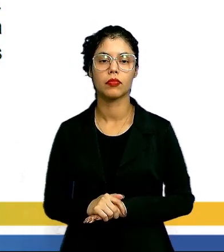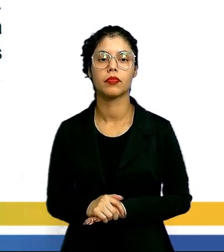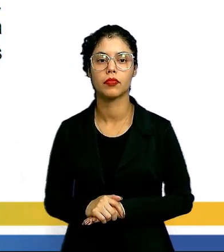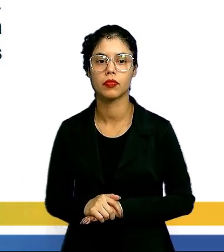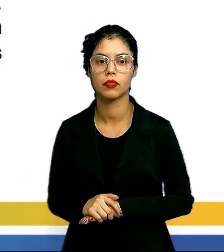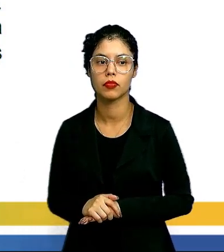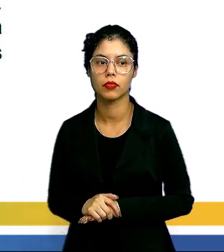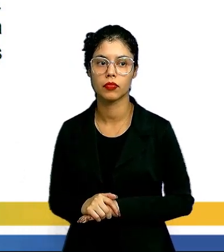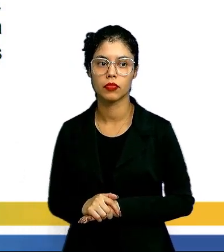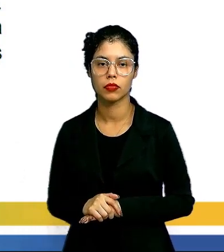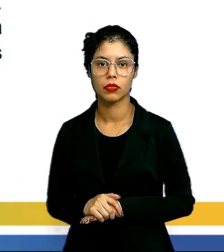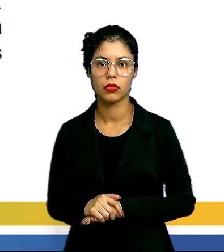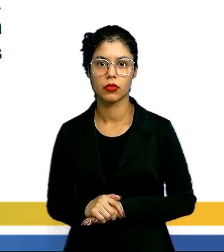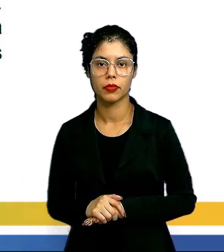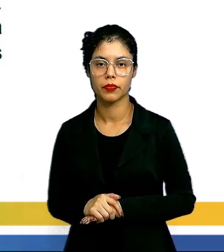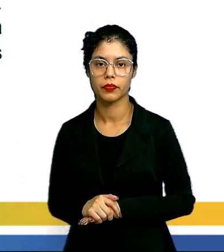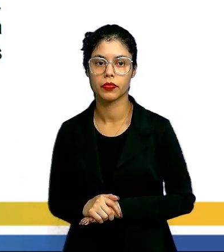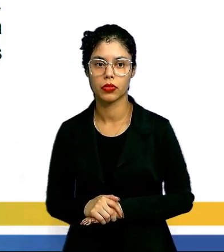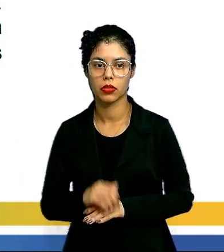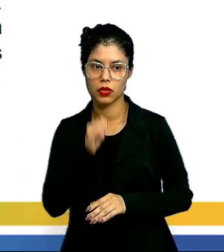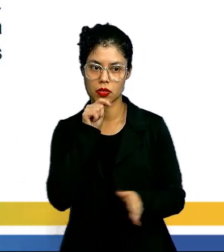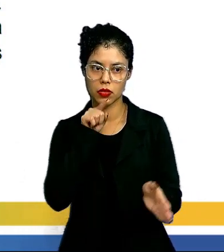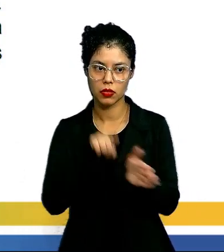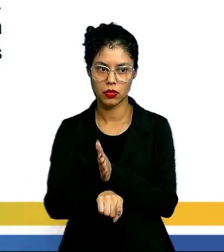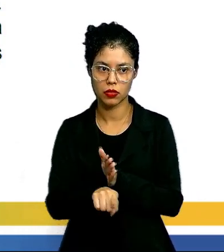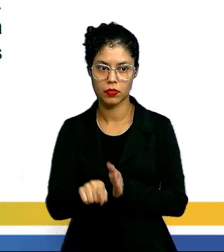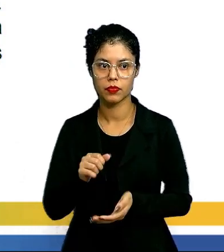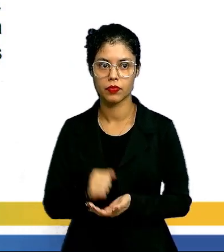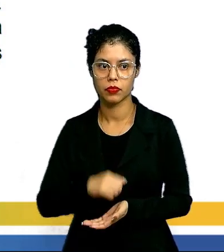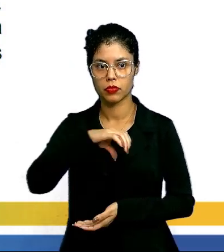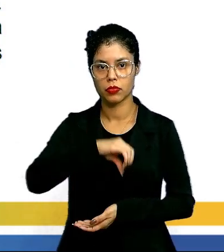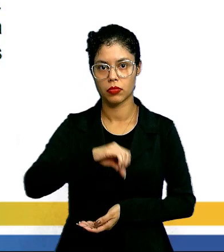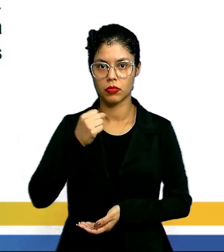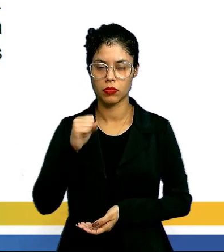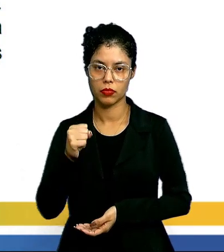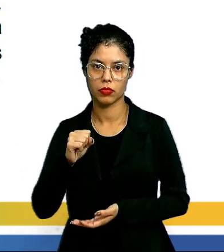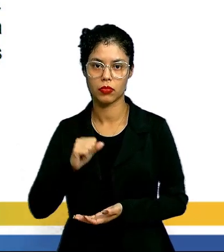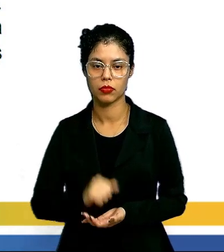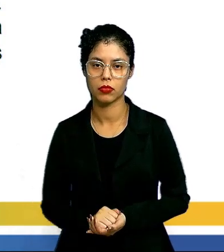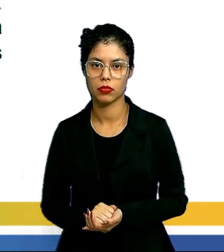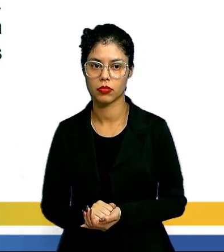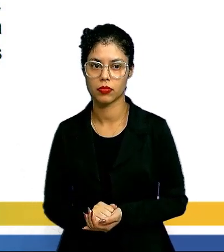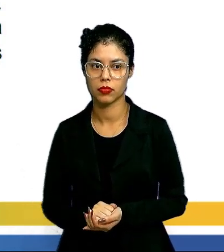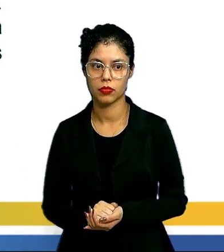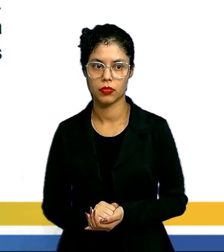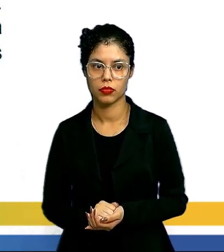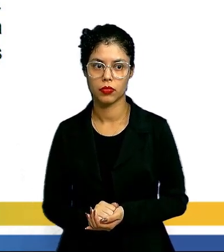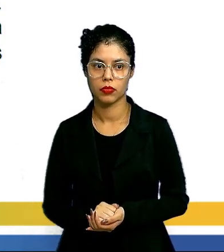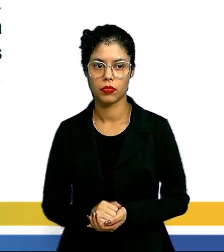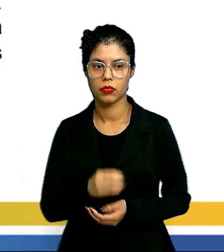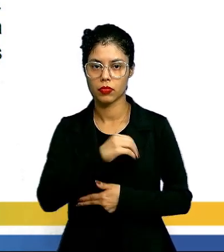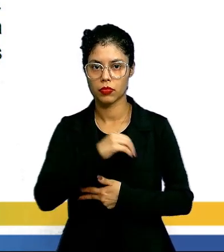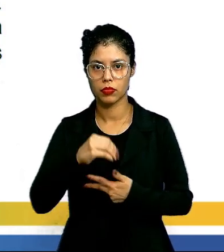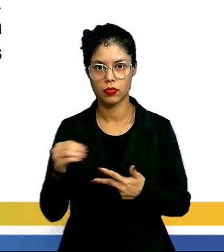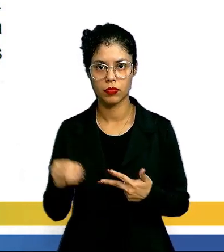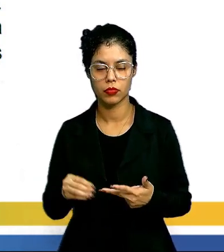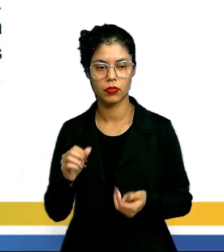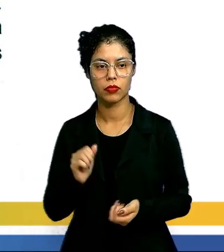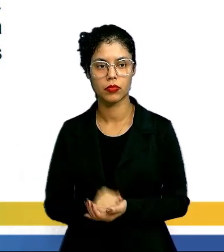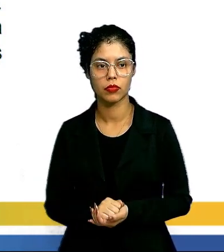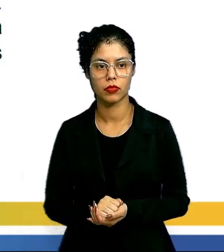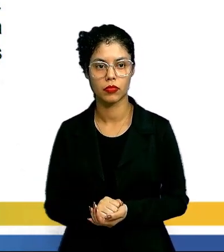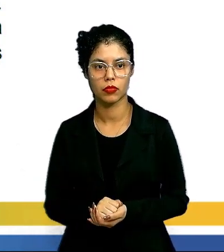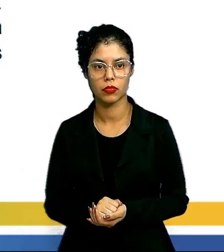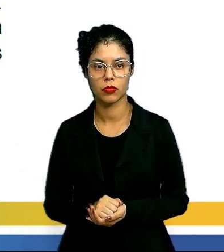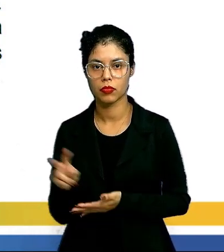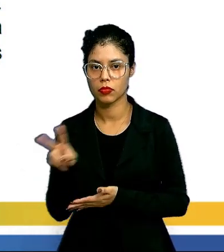página 146, a questão número 98. Essa é uma questão do Enem, tá, gente? Então,